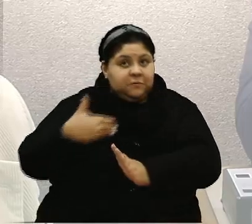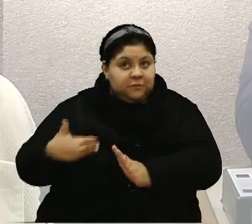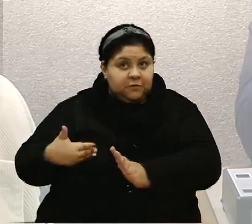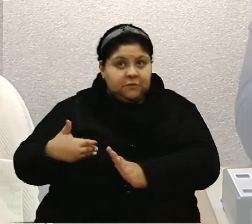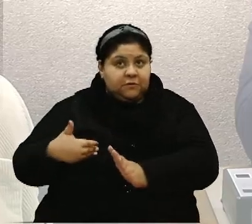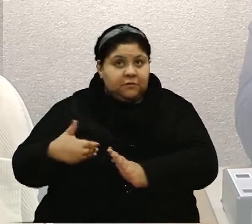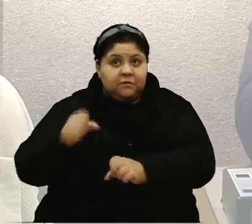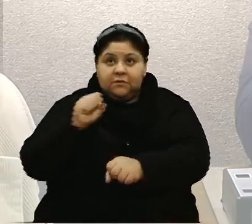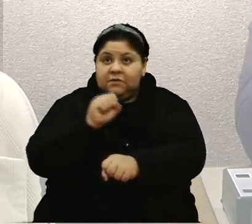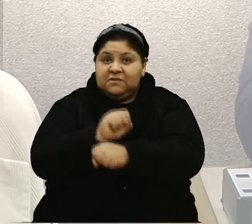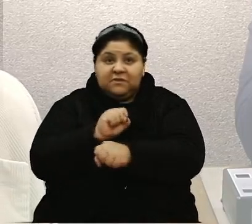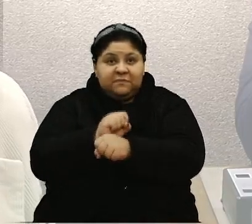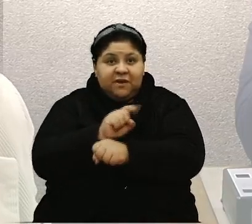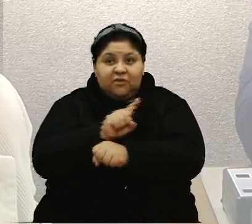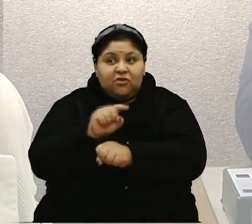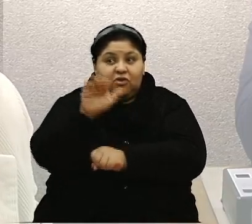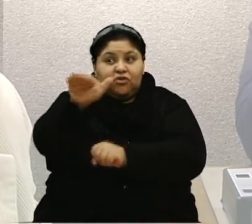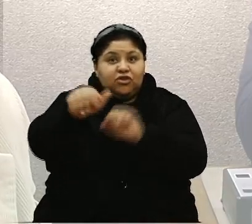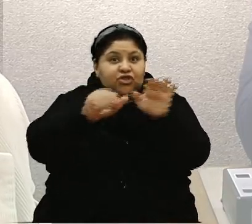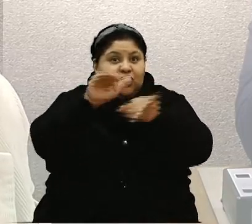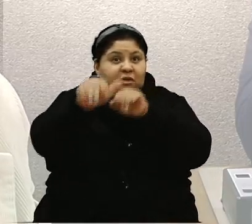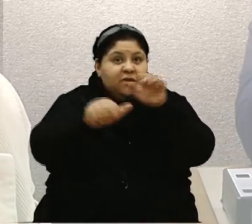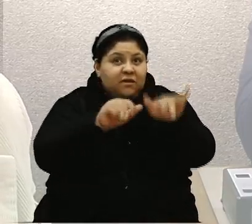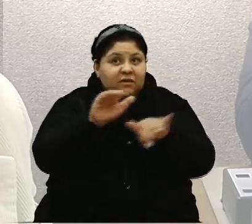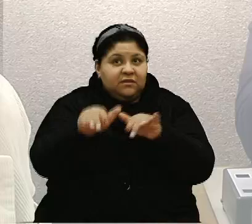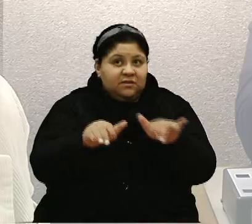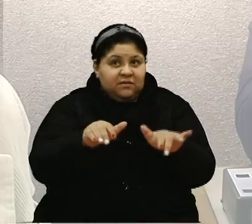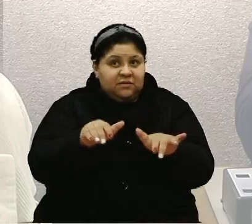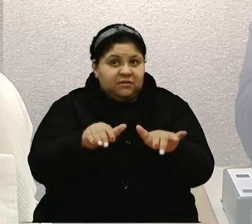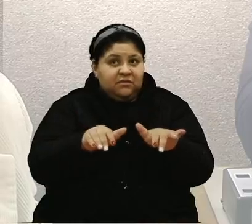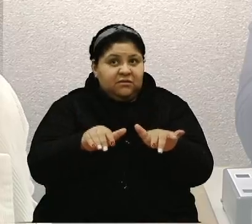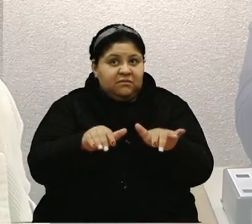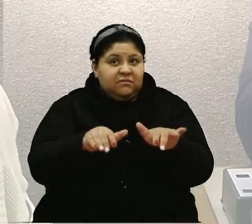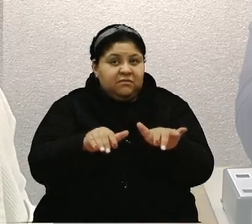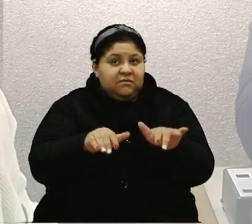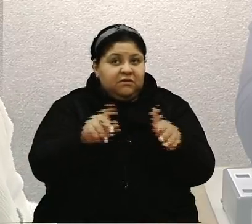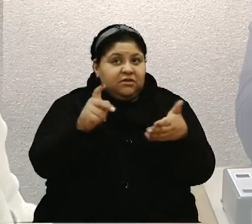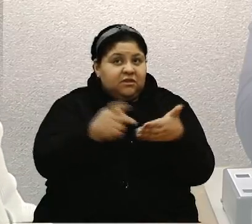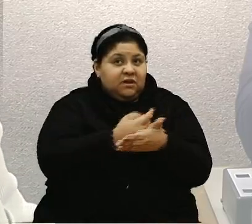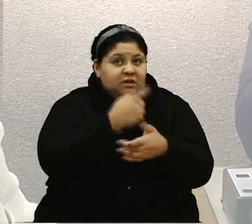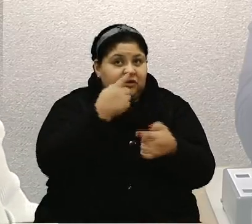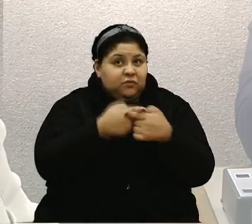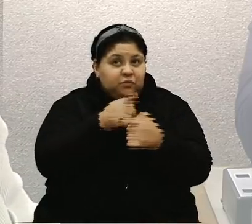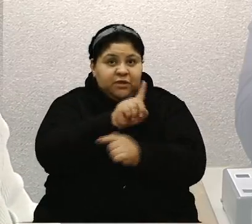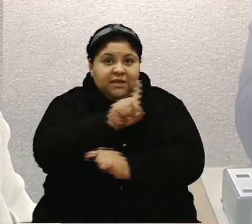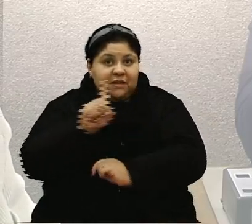não tenham sido chamados aqui por alguns colegas de incompetentes, porque não são.